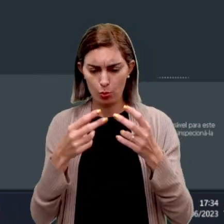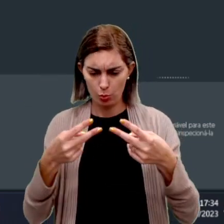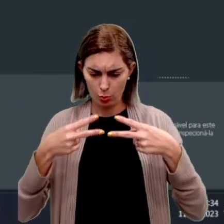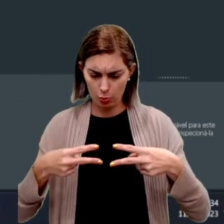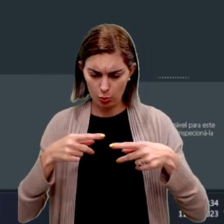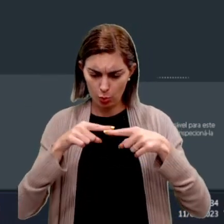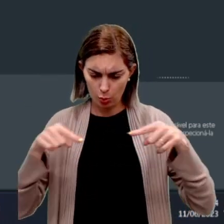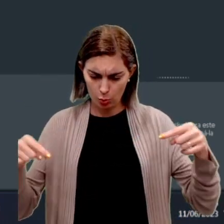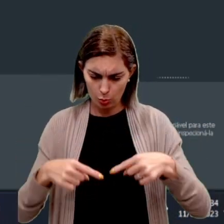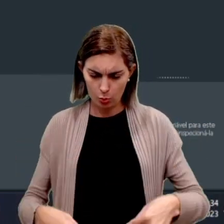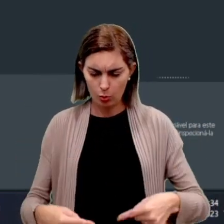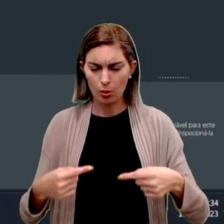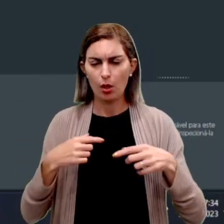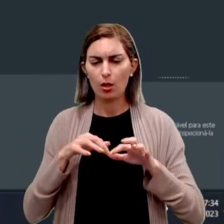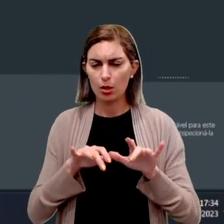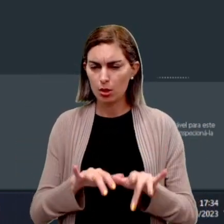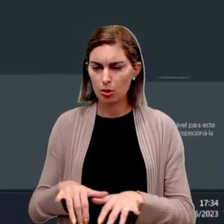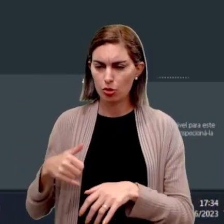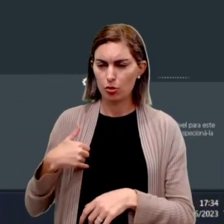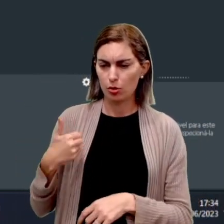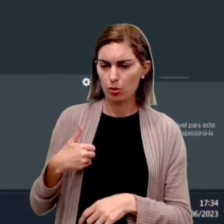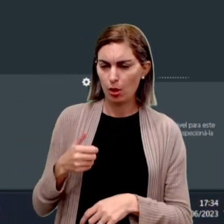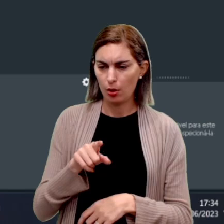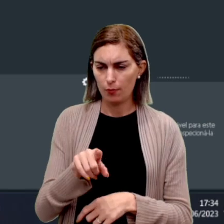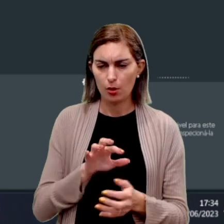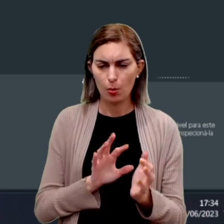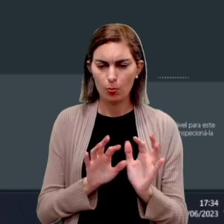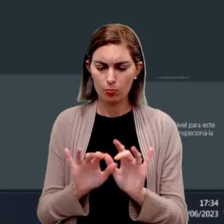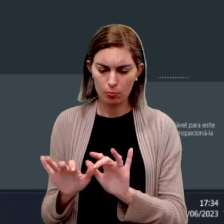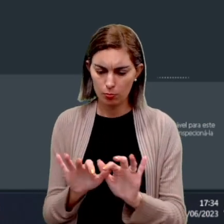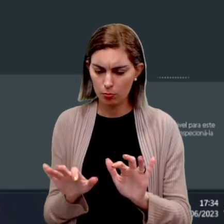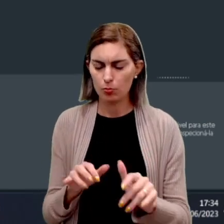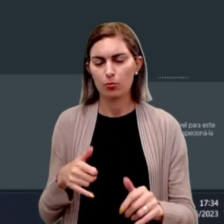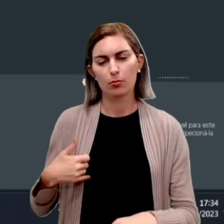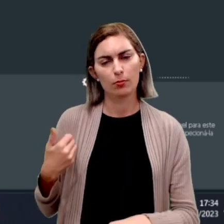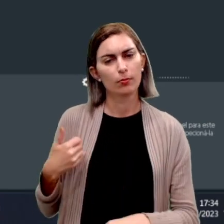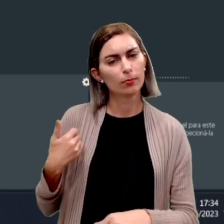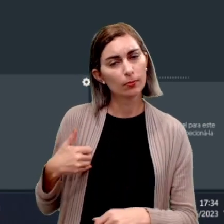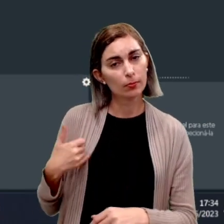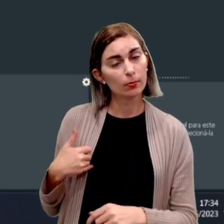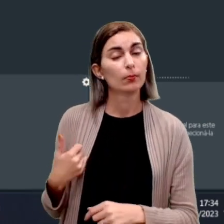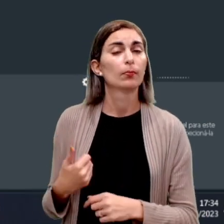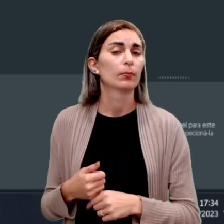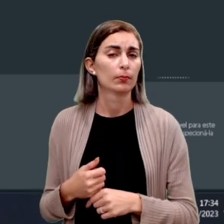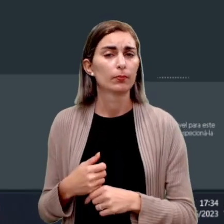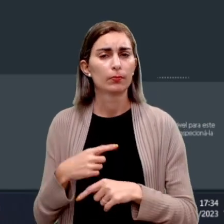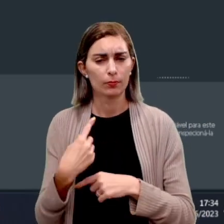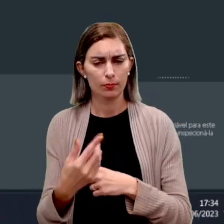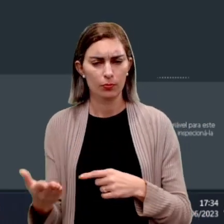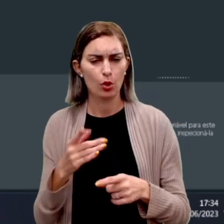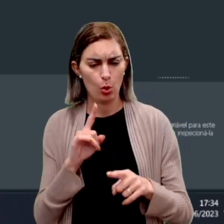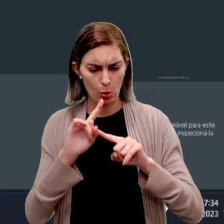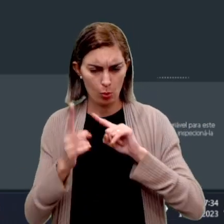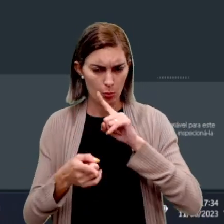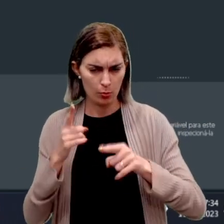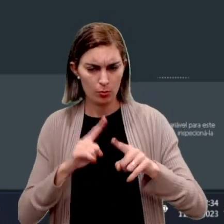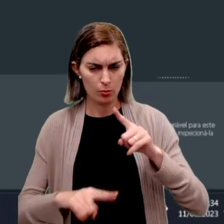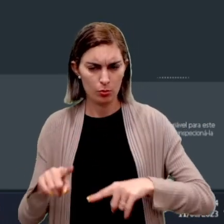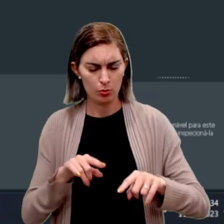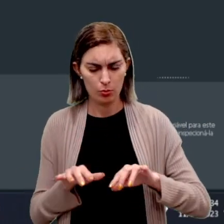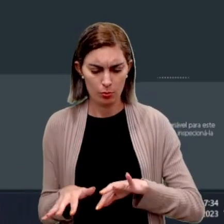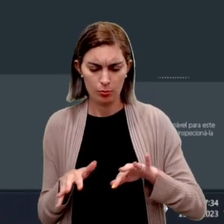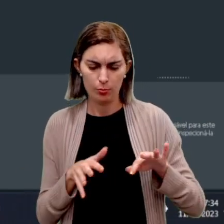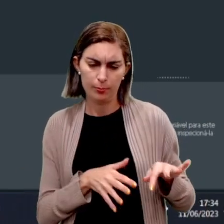ele escreve: digite a idade, vocês digitam a idade. Através do comando leia, ele reserva